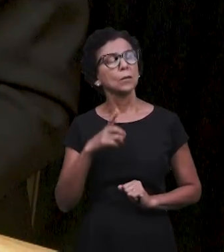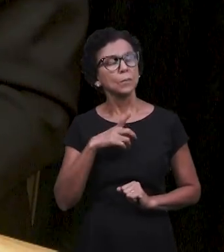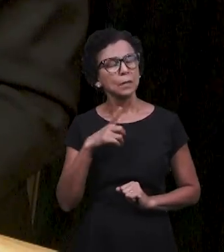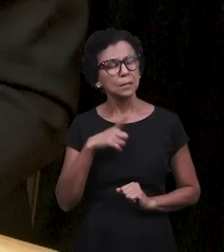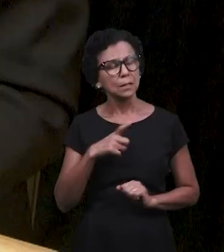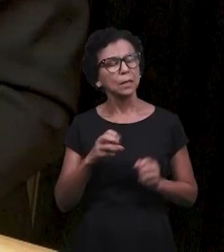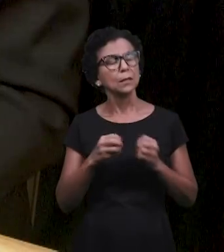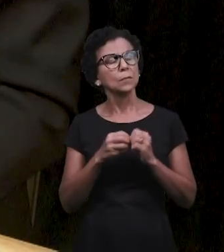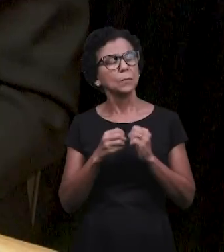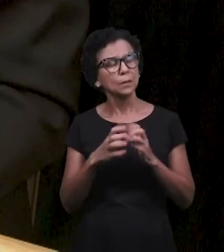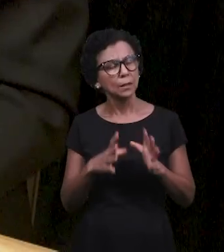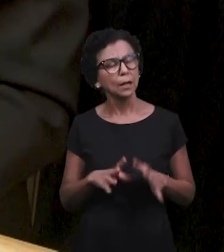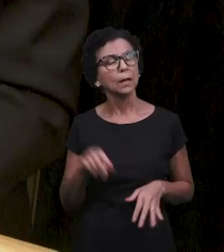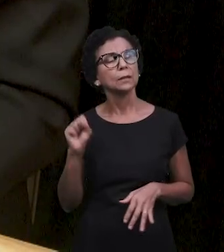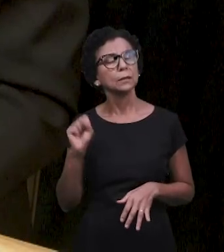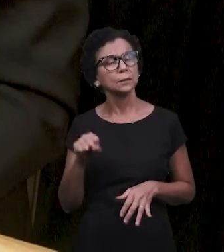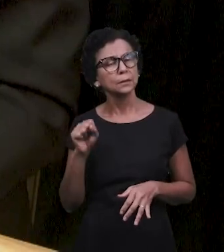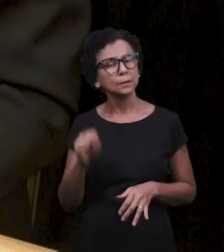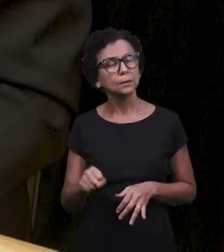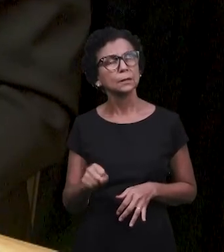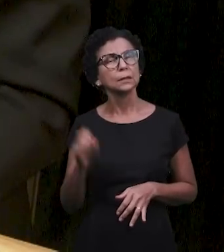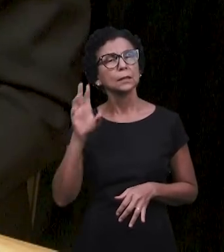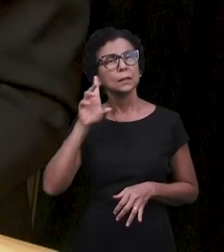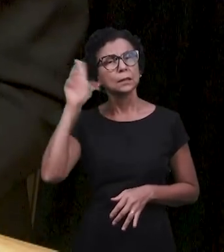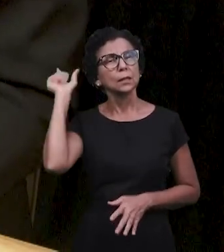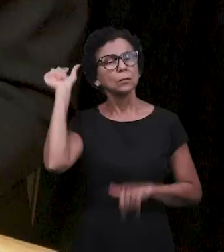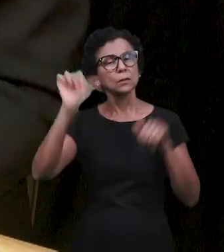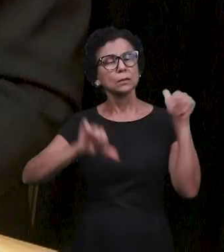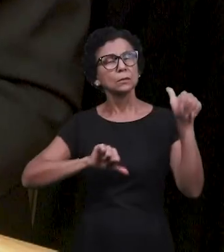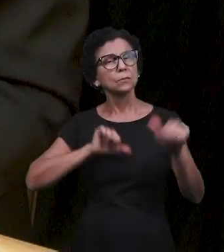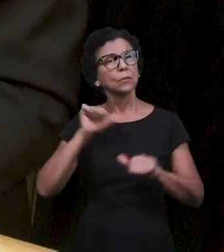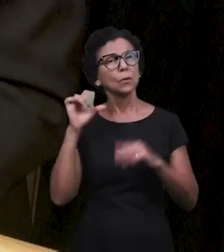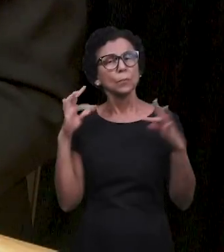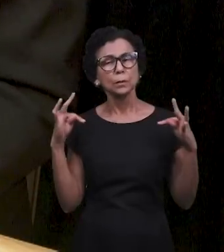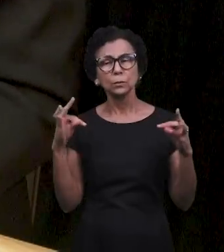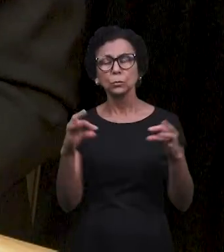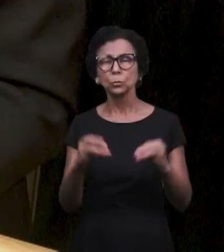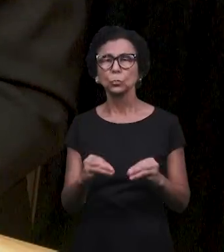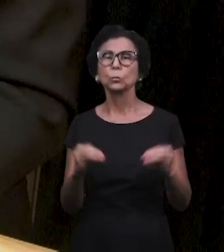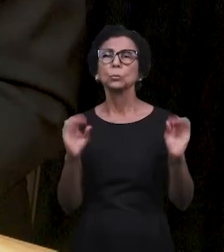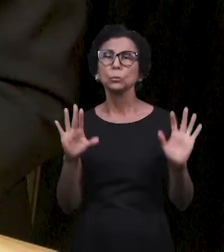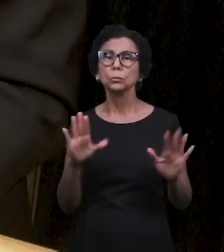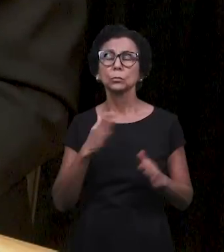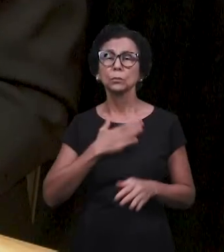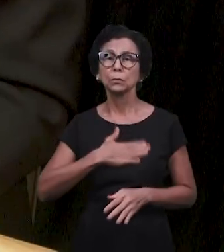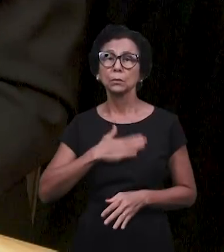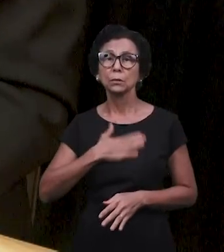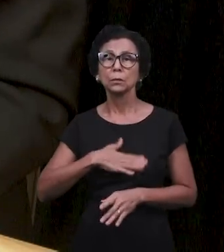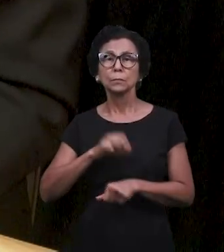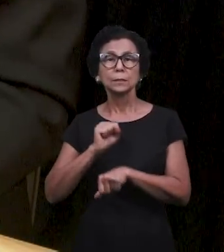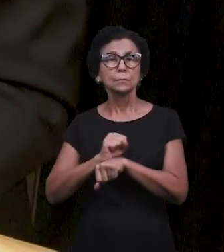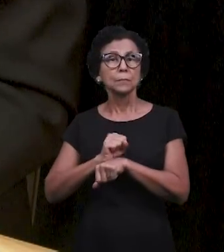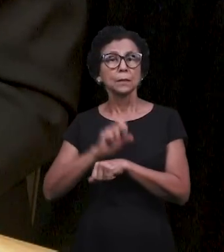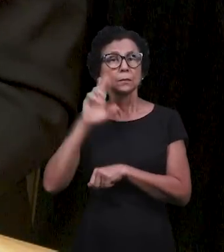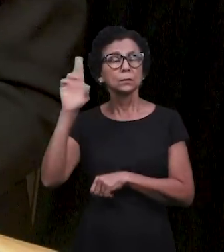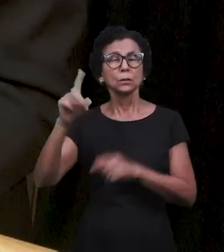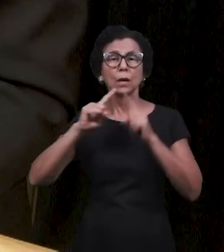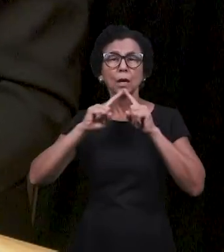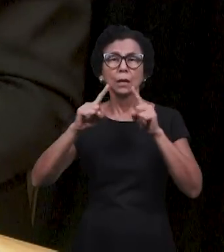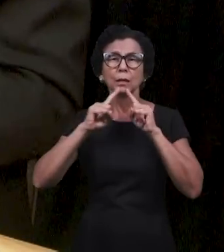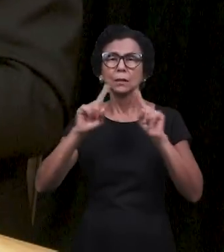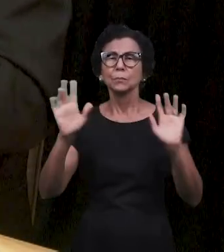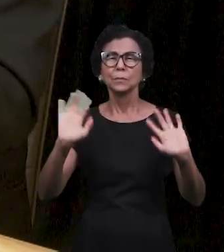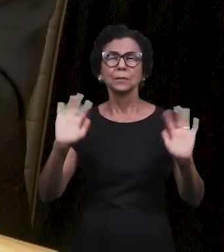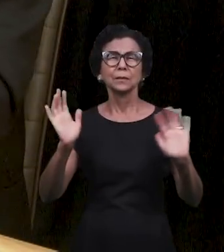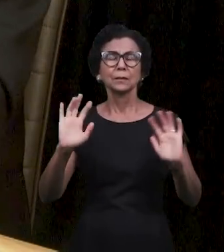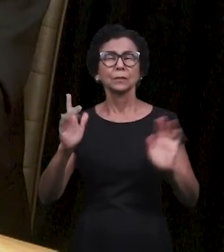Ele já fez maravilhas. Não se aflija. Creia no Senhor. Espere no Senhor. Não murmure. Deus